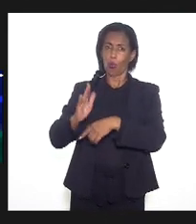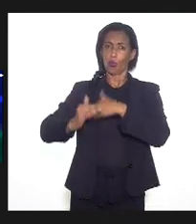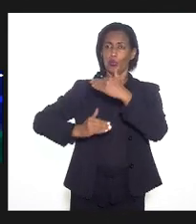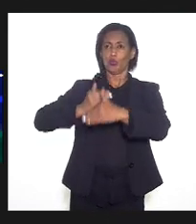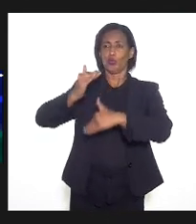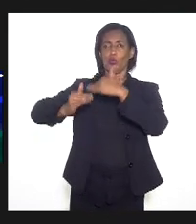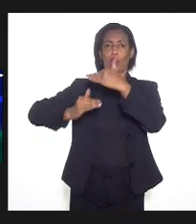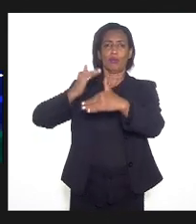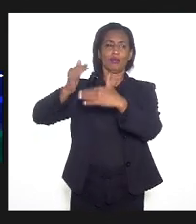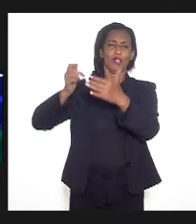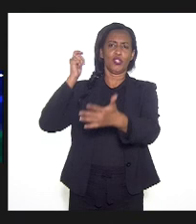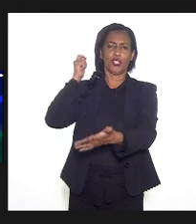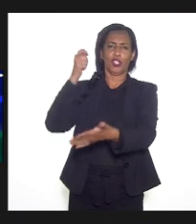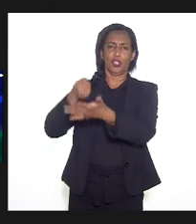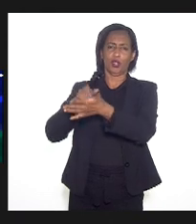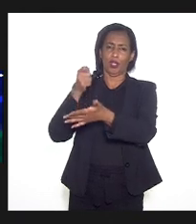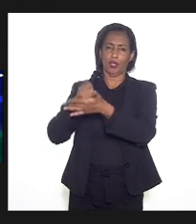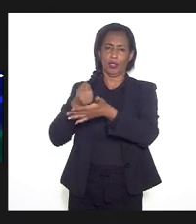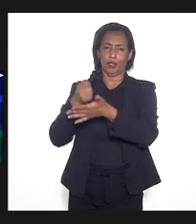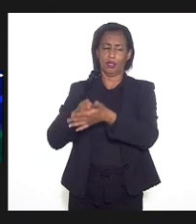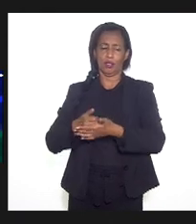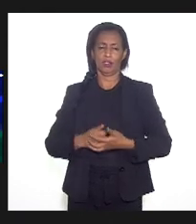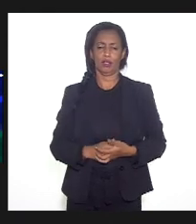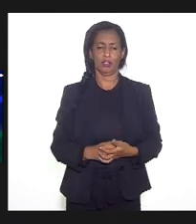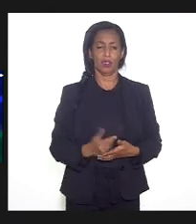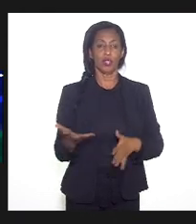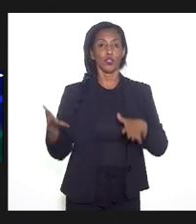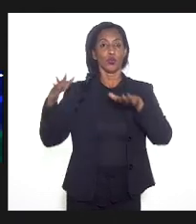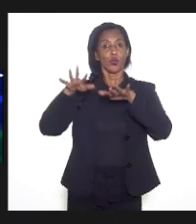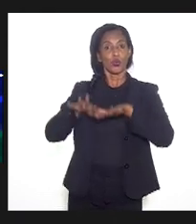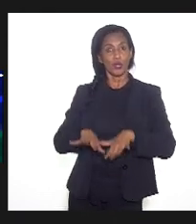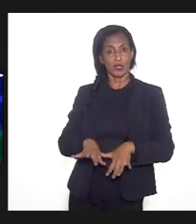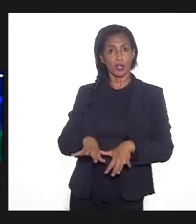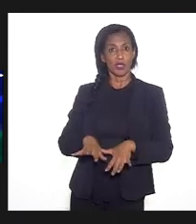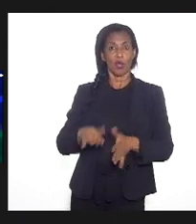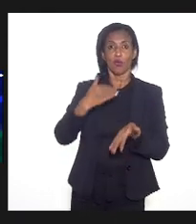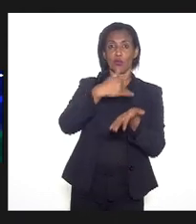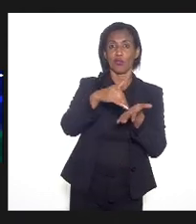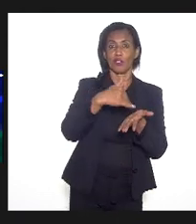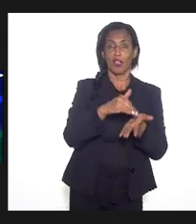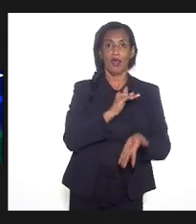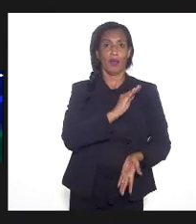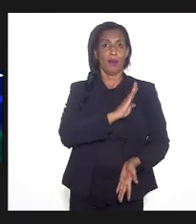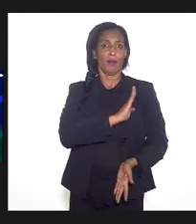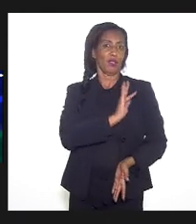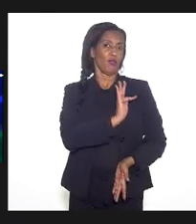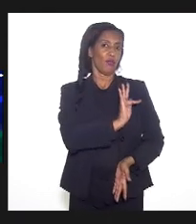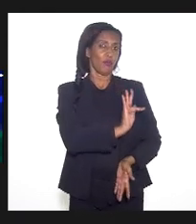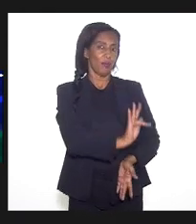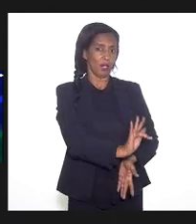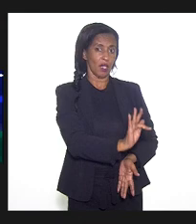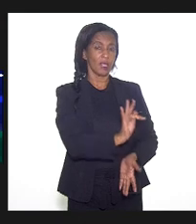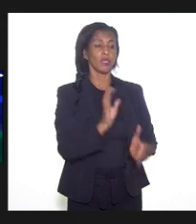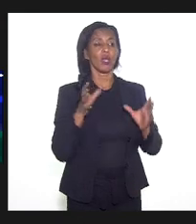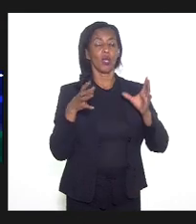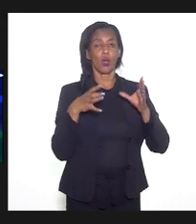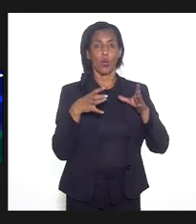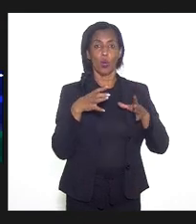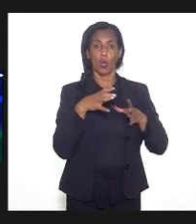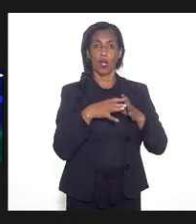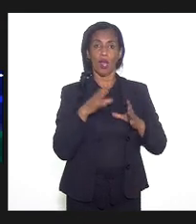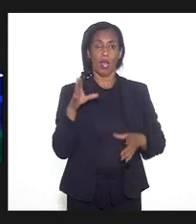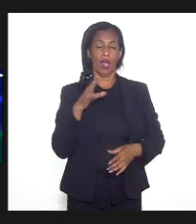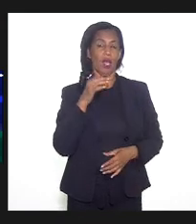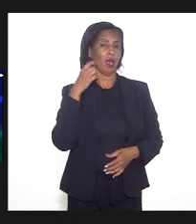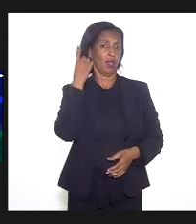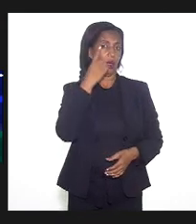de afirmação, dos processos de inclusão. Fui secretário na Baixada Fluminense. Ontem eu escutei o deputado Bruno Dauari, que esteve à